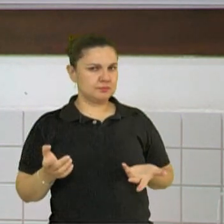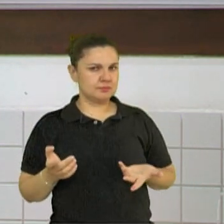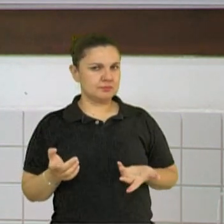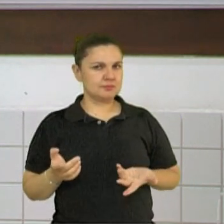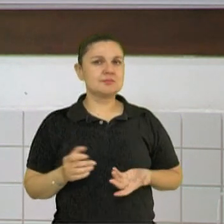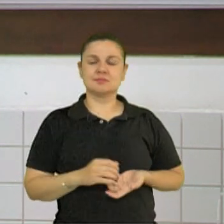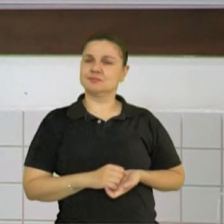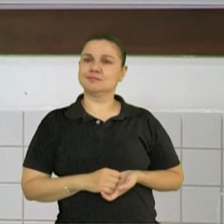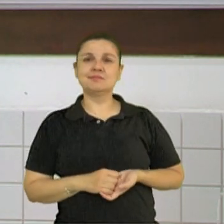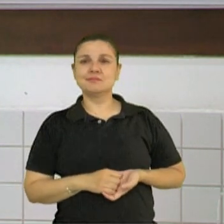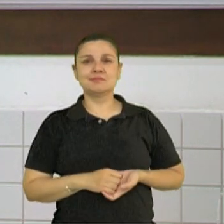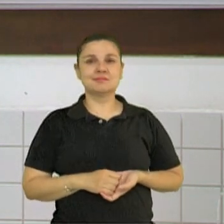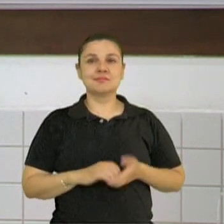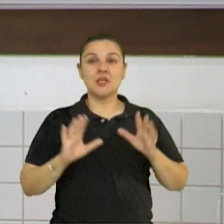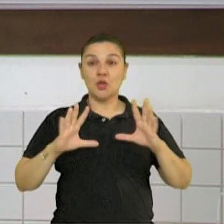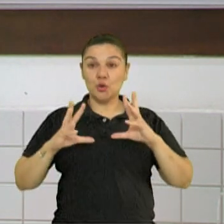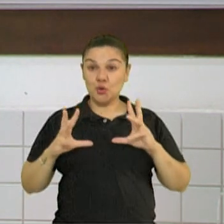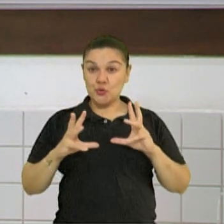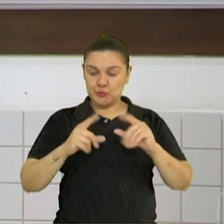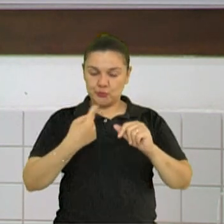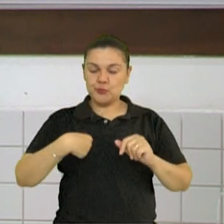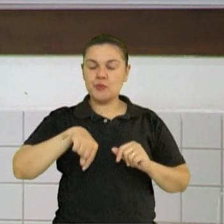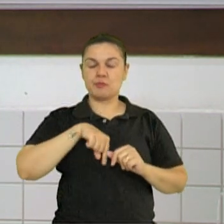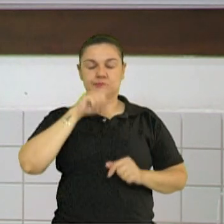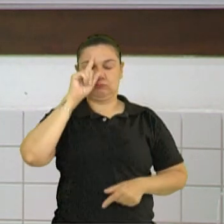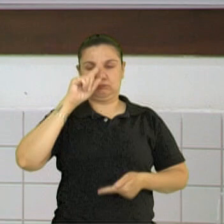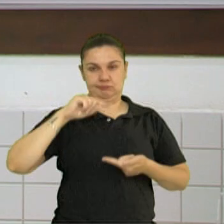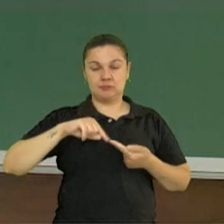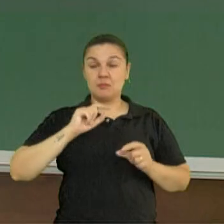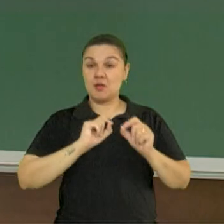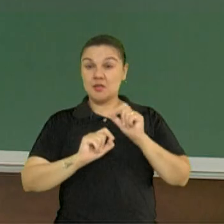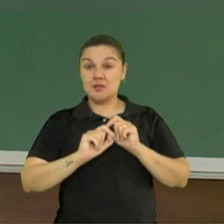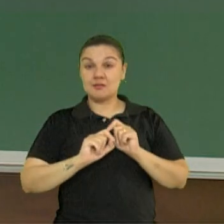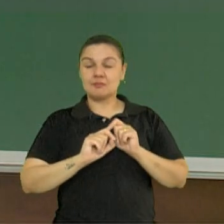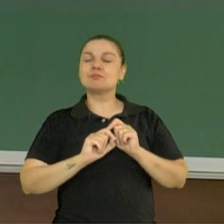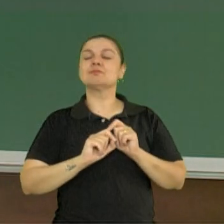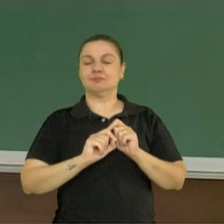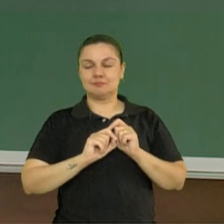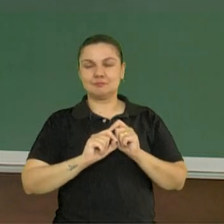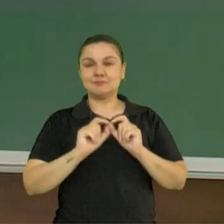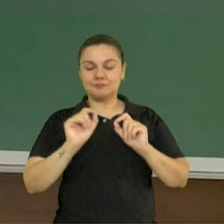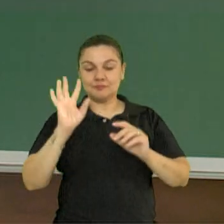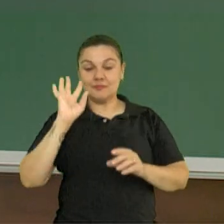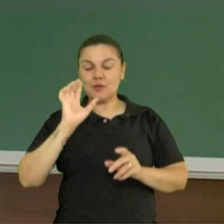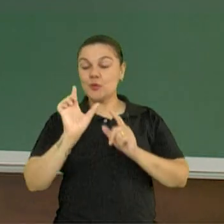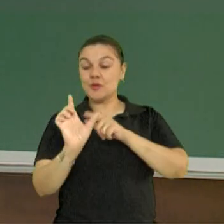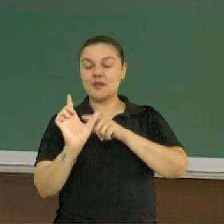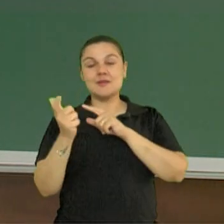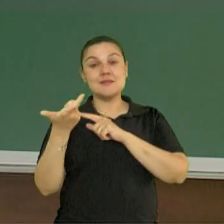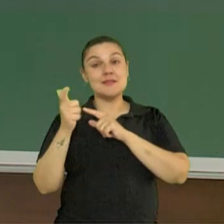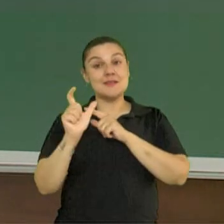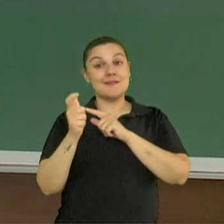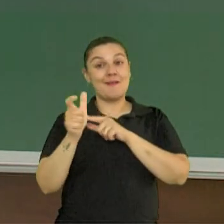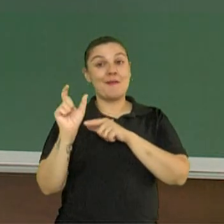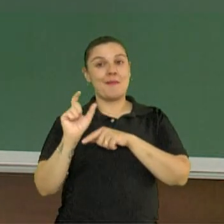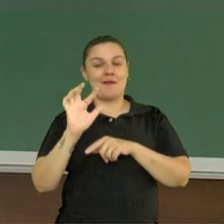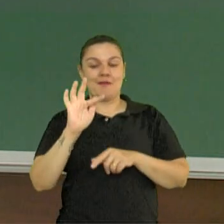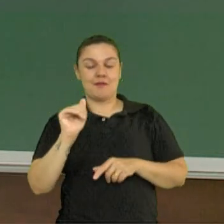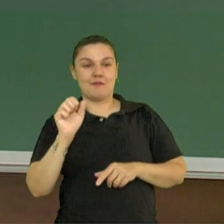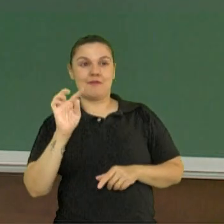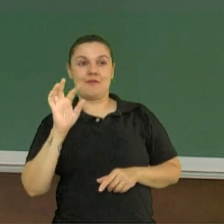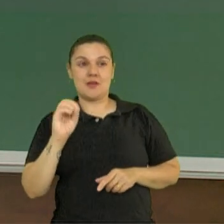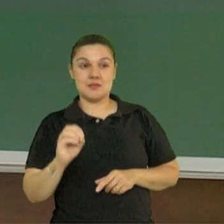são essas riquezas? Tudo isso nós temos que pensar para que a gente consiga ali entender a palavra fasto, porque ele